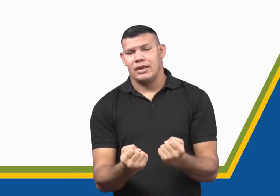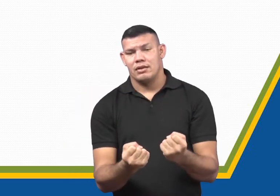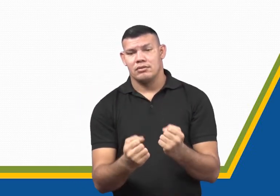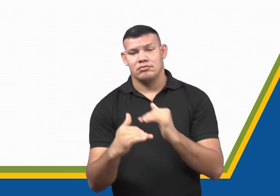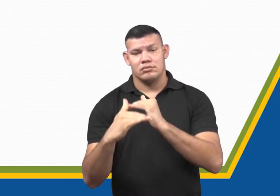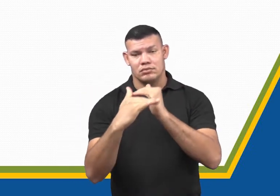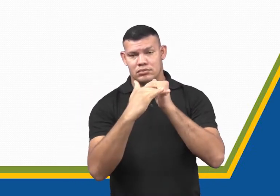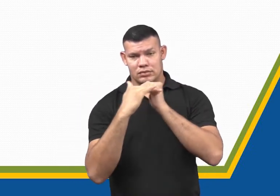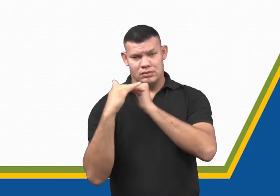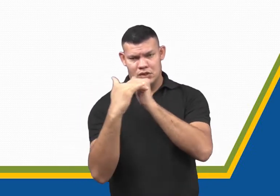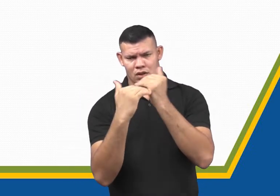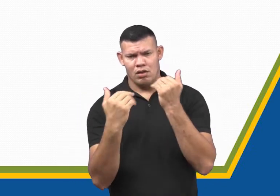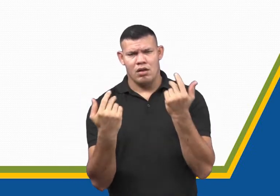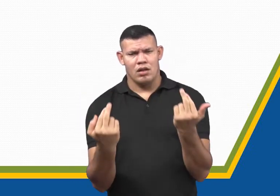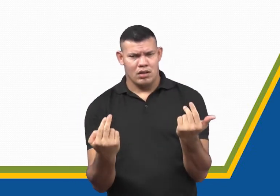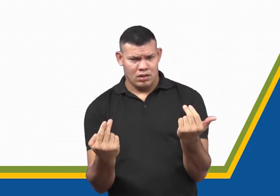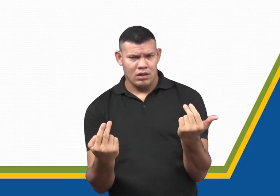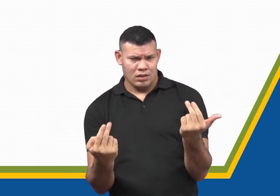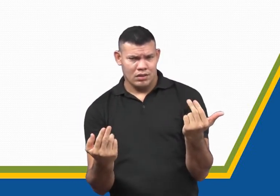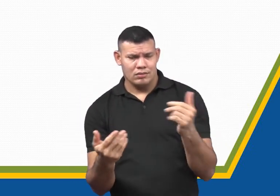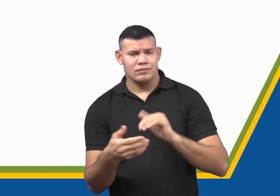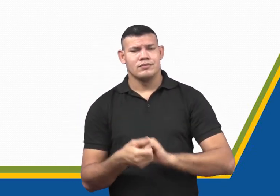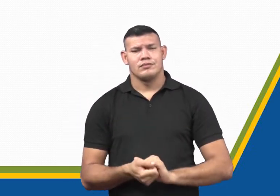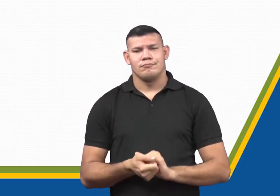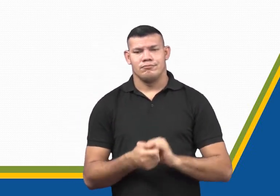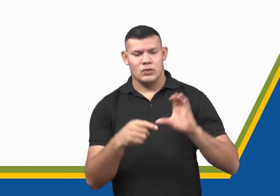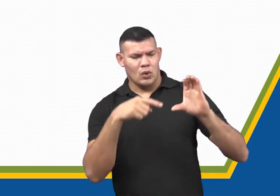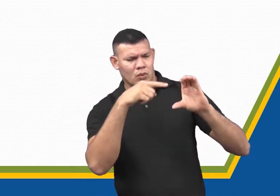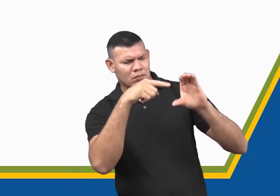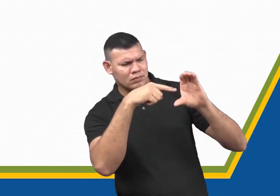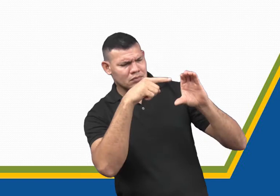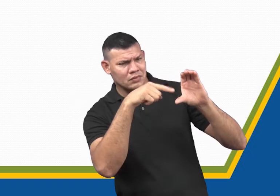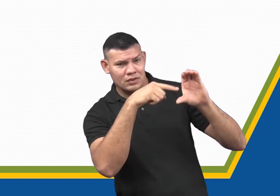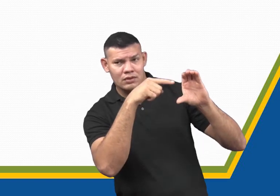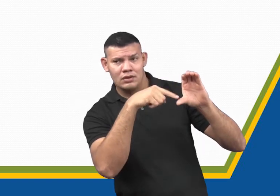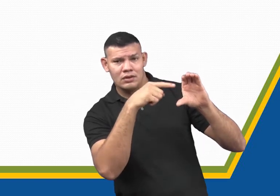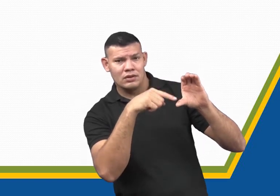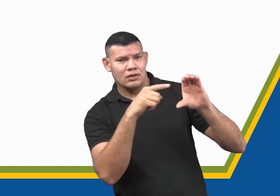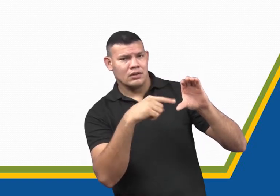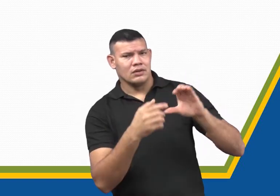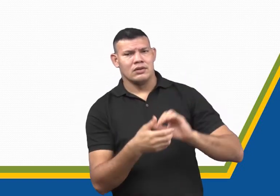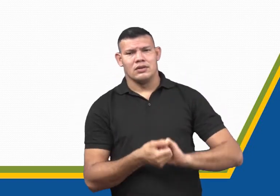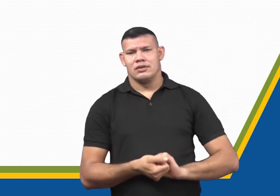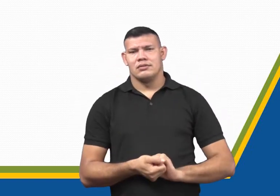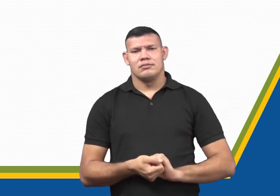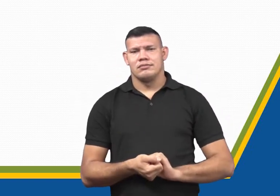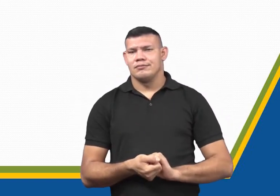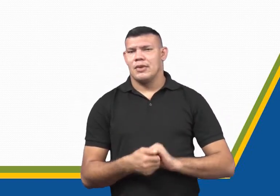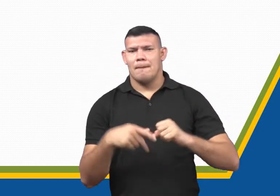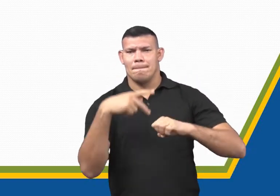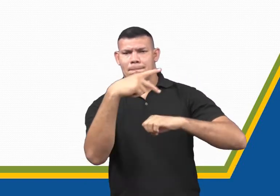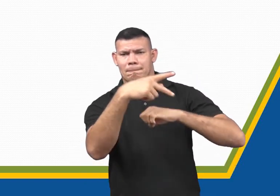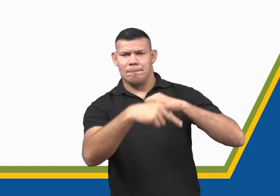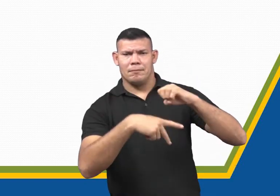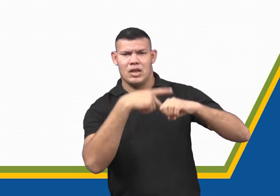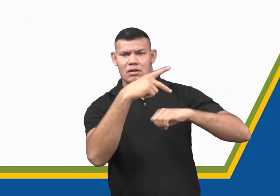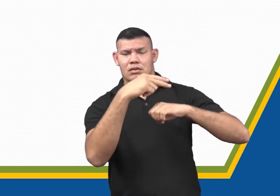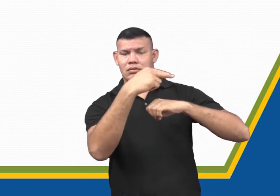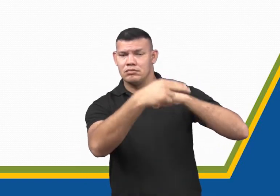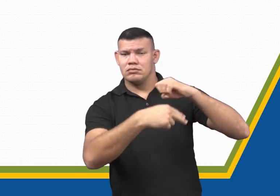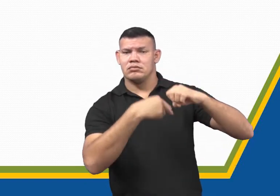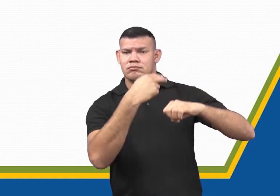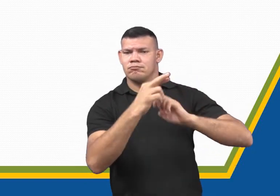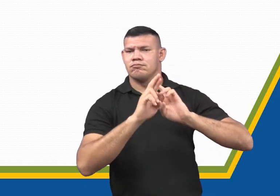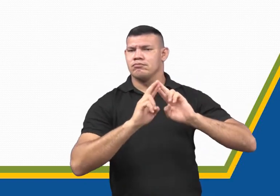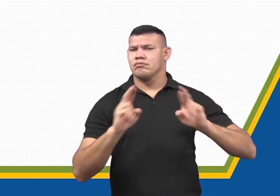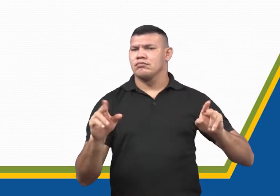soma de prótons e nêutrons vai ser igual no núcleo, mas eles não têm a mesma quantidade de prótons e de nêutrons.